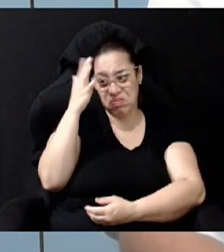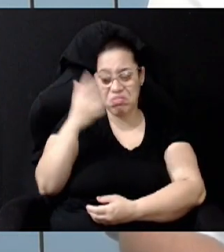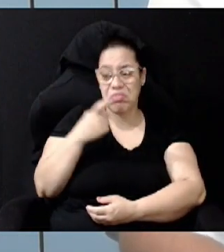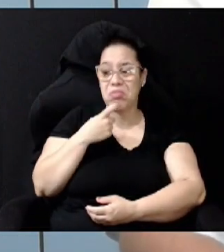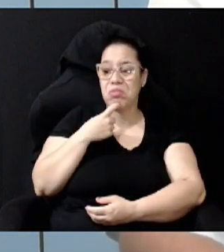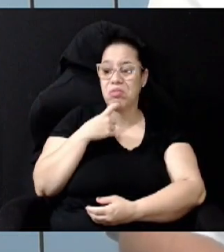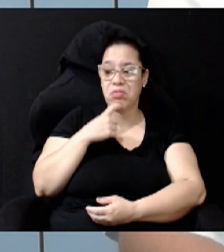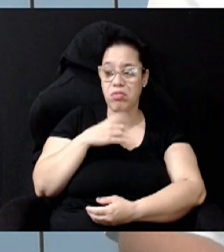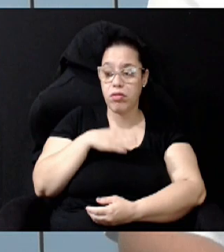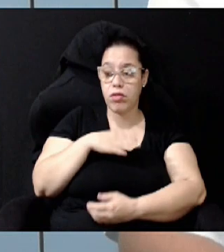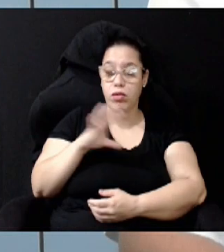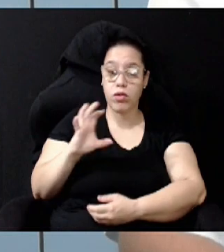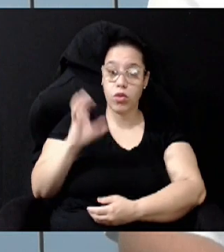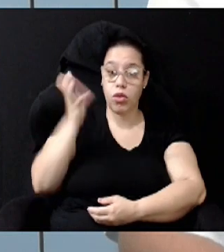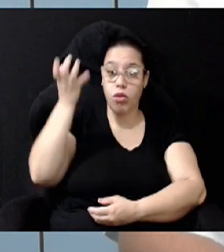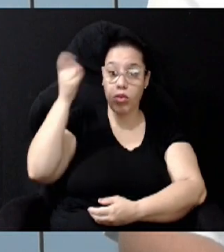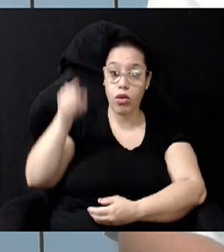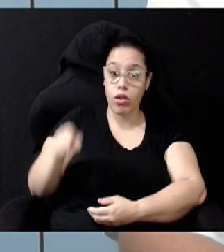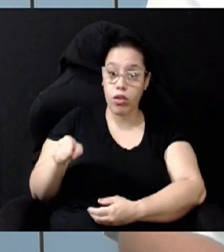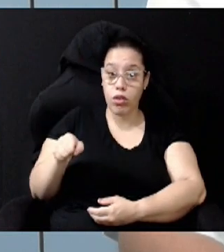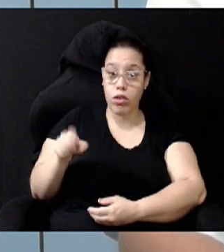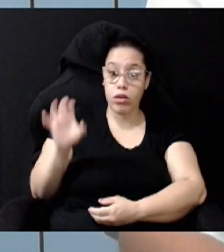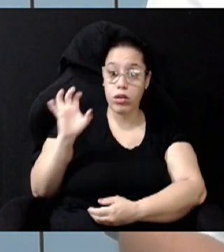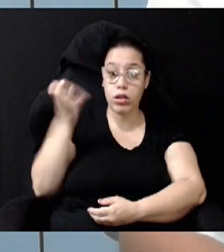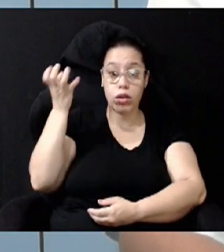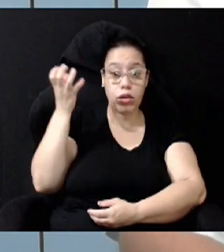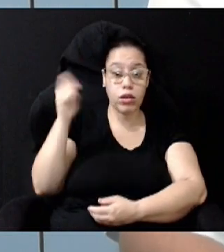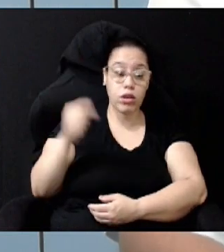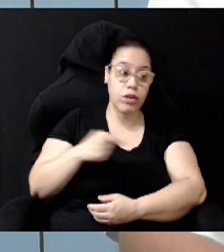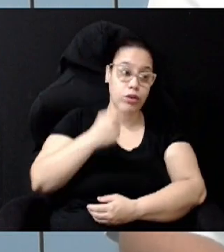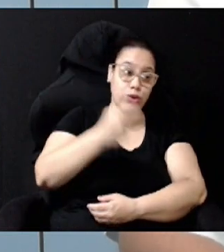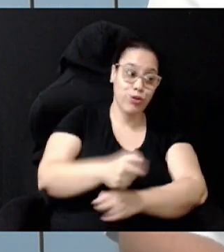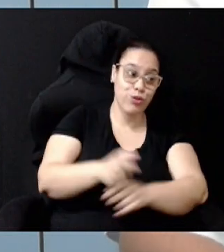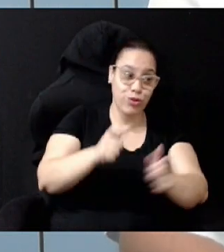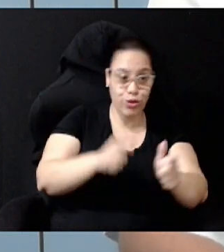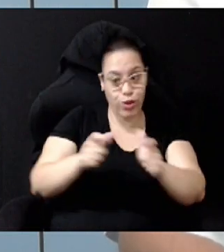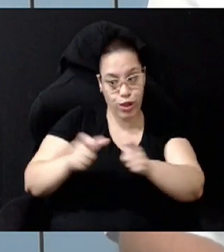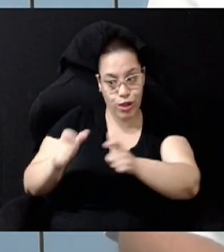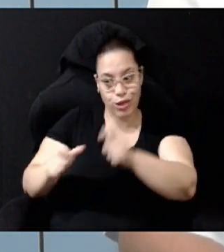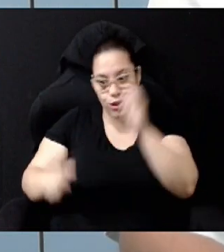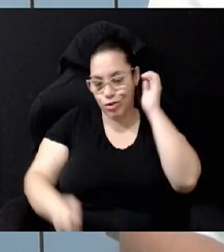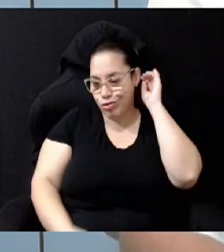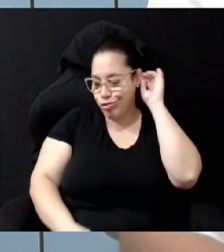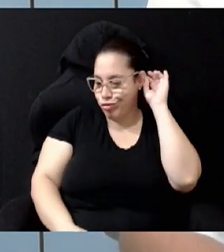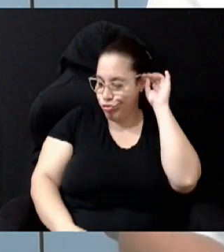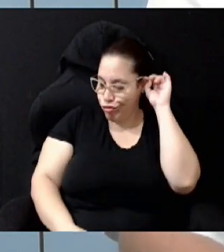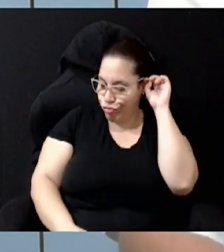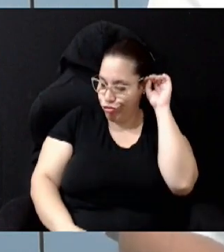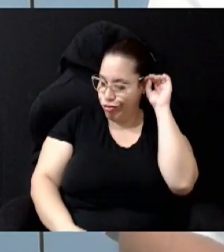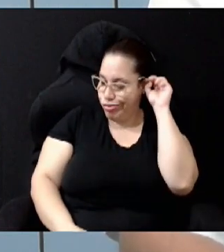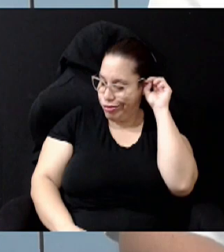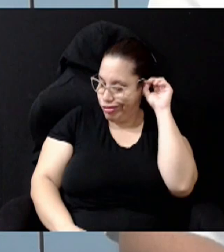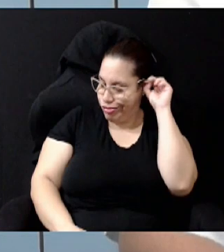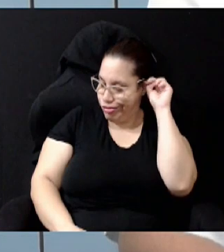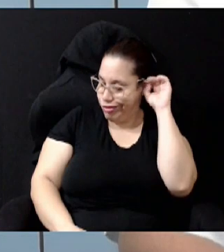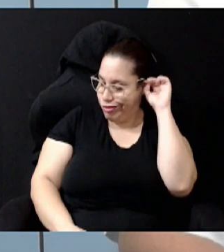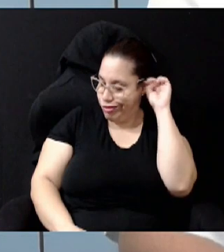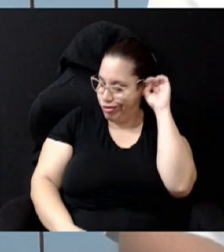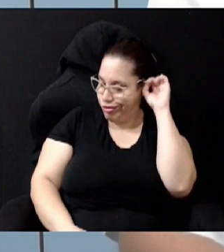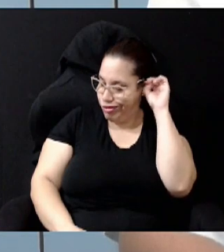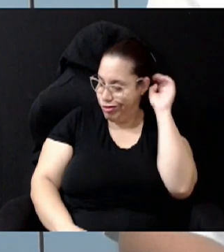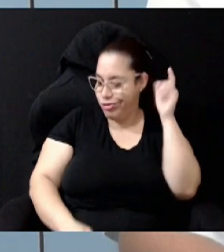aconteceu ali e não acontece em outros locais. E também demandaria equipamentos, né, como,